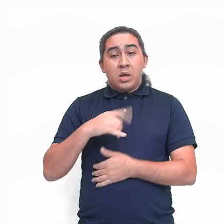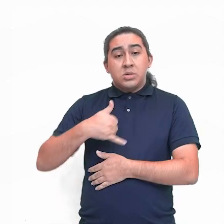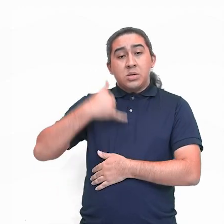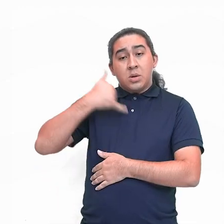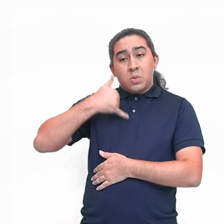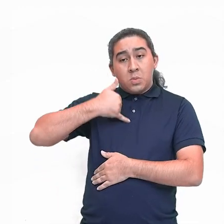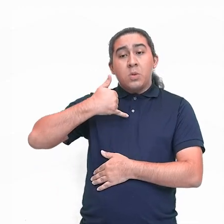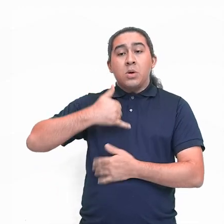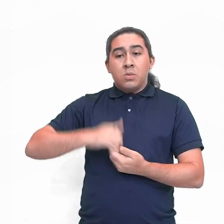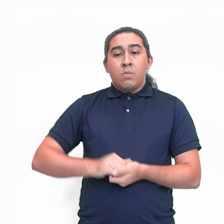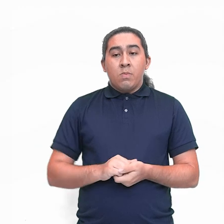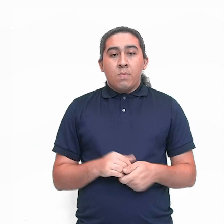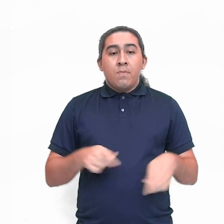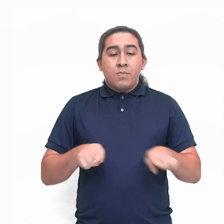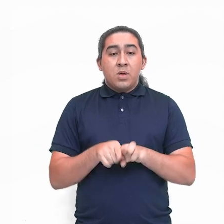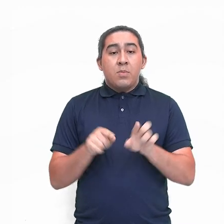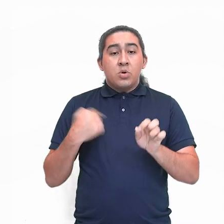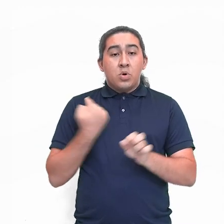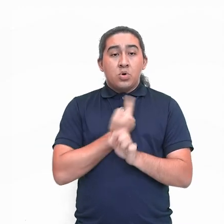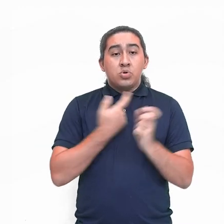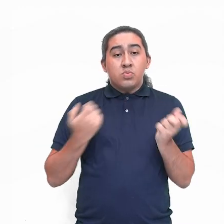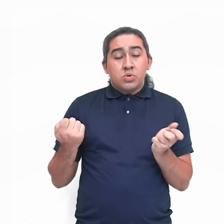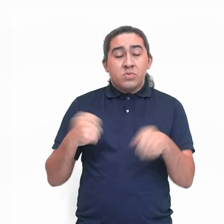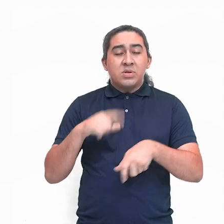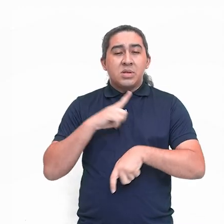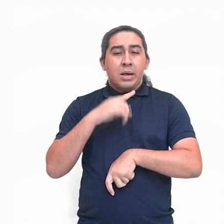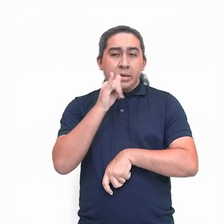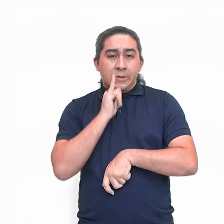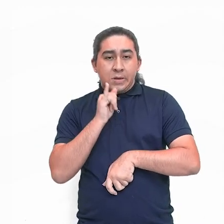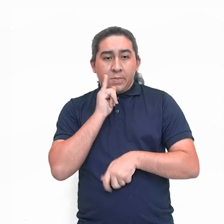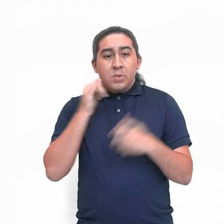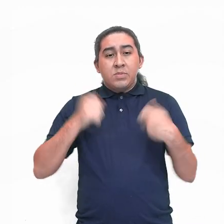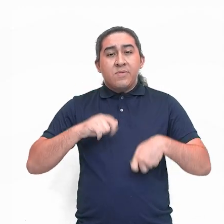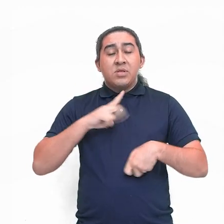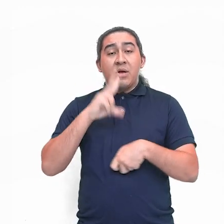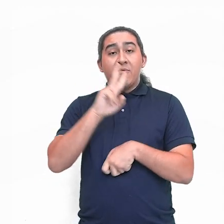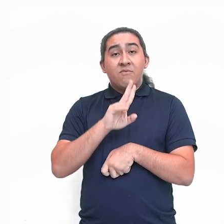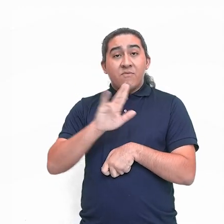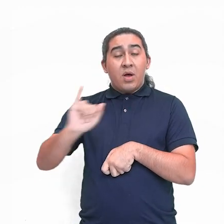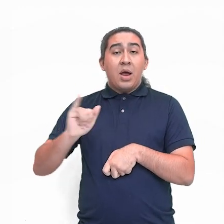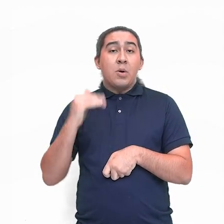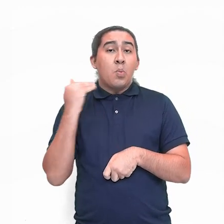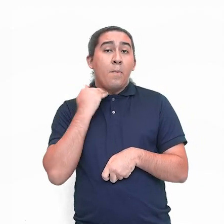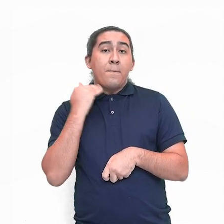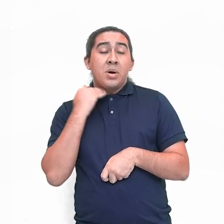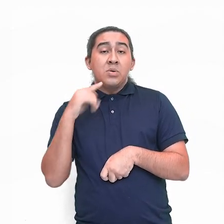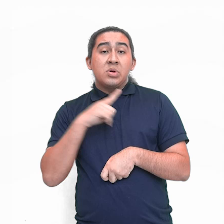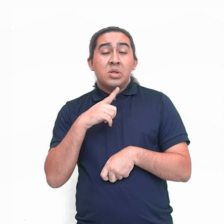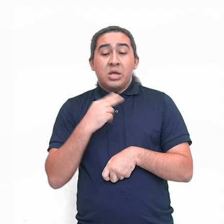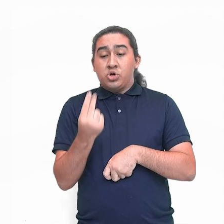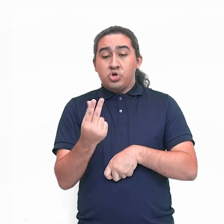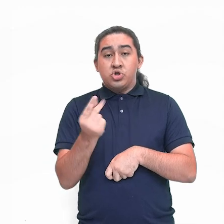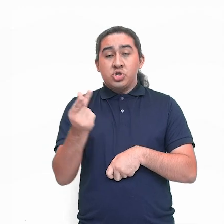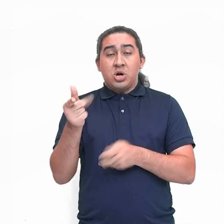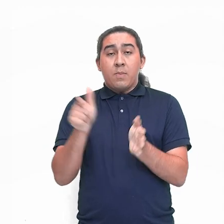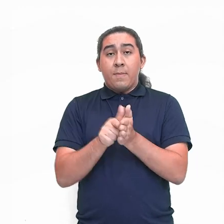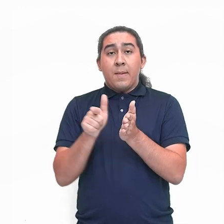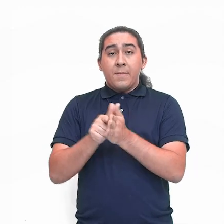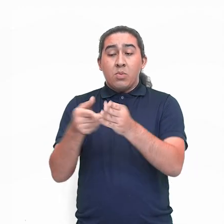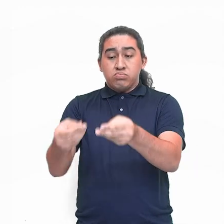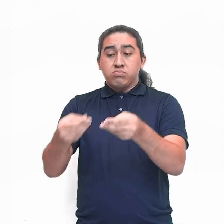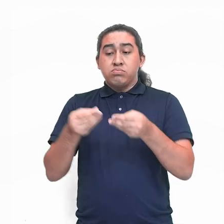dos celulares, em que a gente tinha, por exemplo, que ir ao banco sacar o dinheiro para poder fazer as nossas